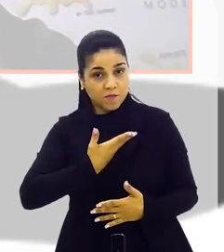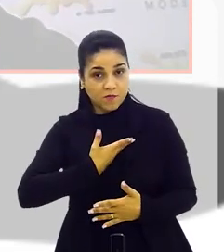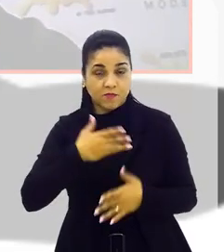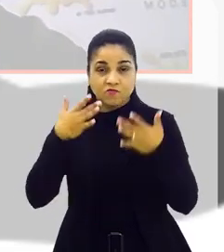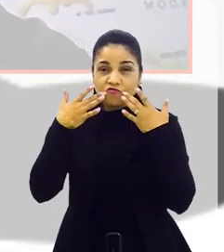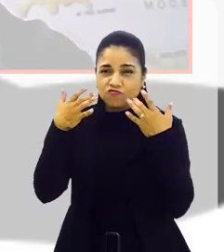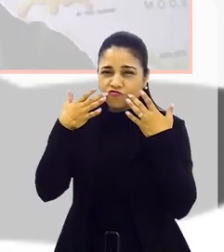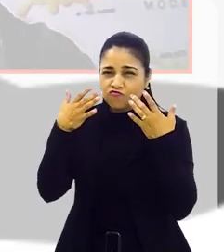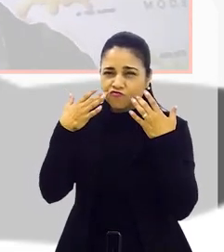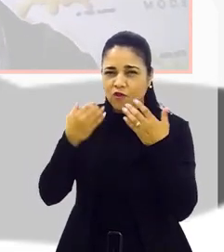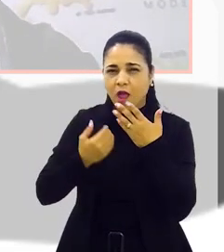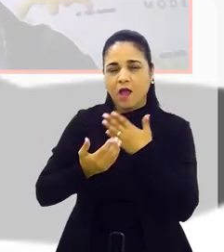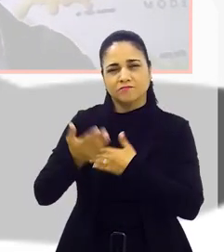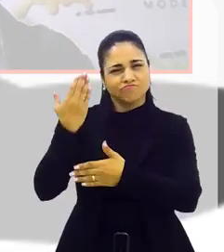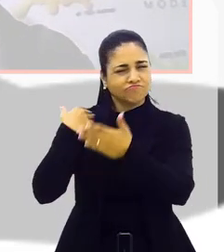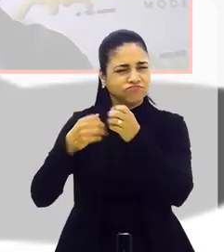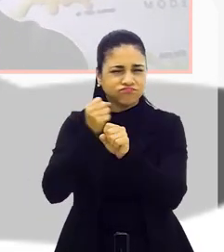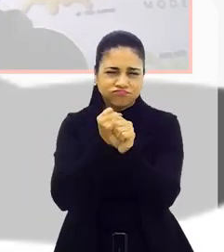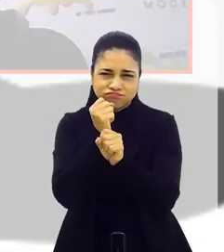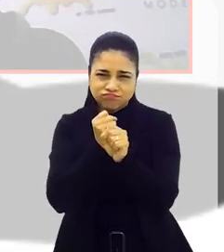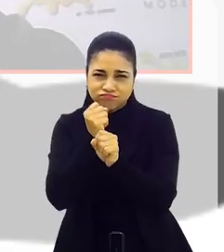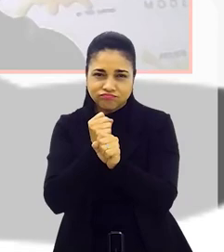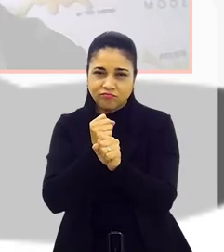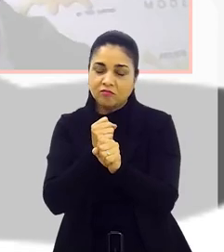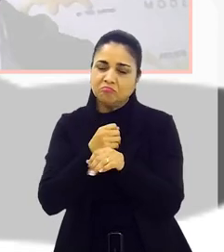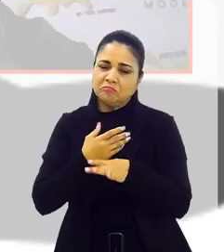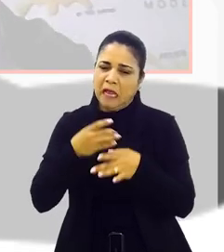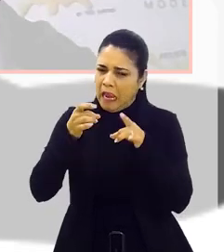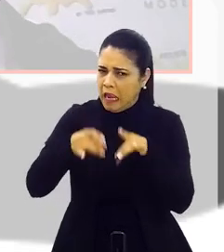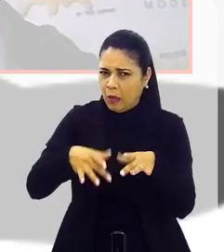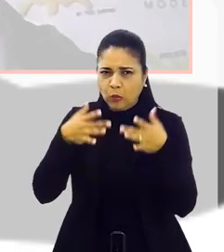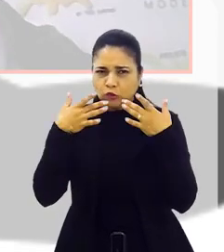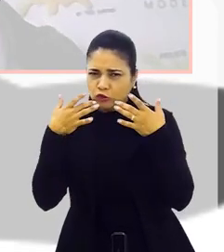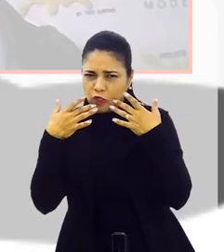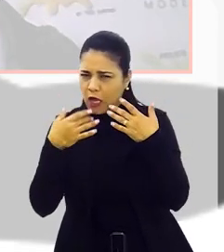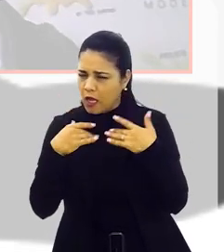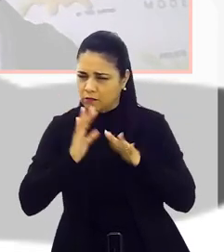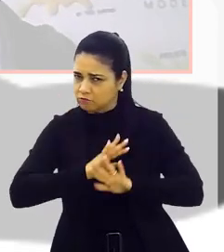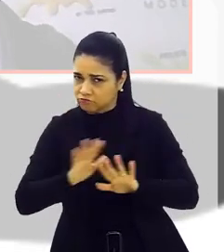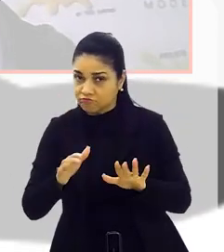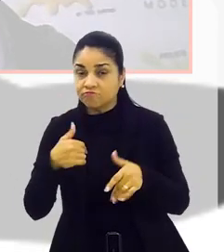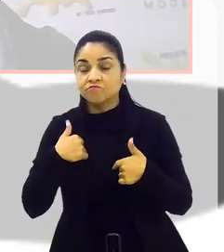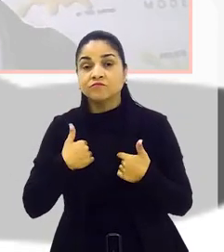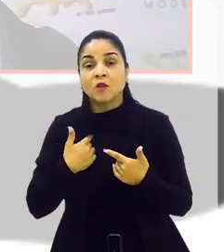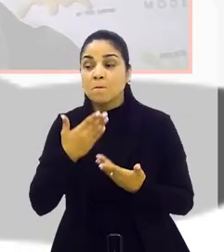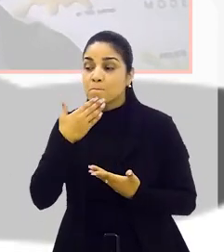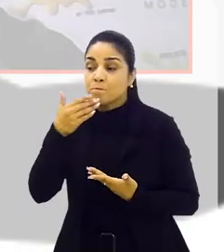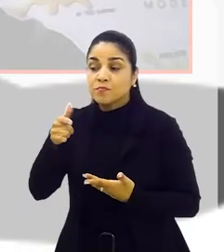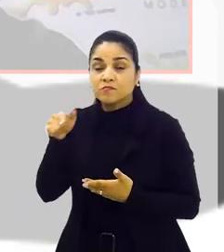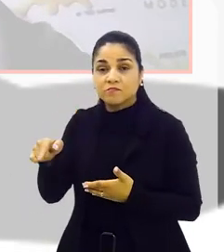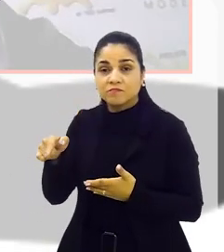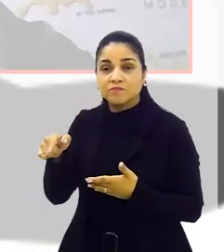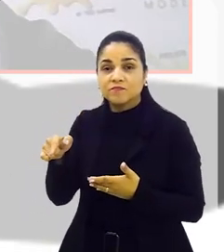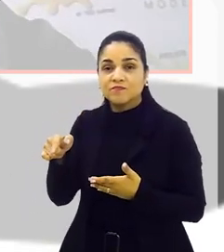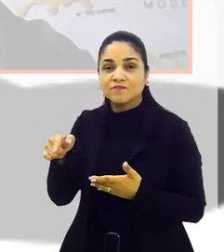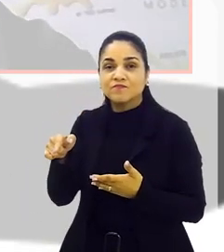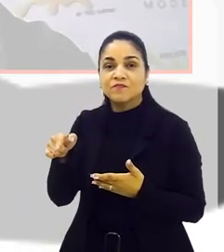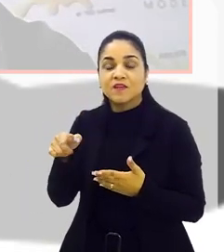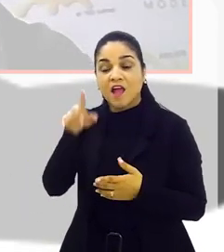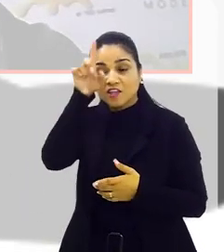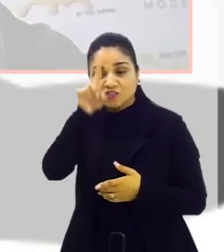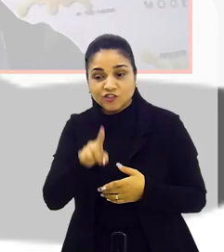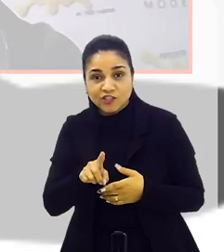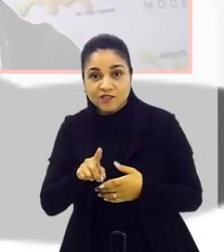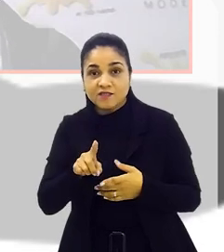Um grande amigo meu de teatro, de muito tempo atrás, já não trabalhava mais com teatro há muito tempo, pedia ele